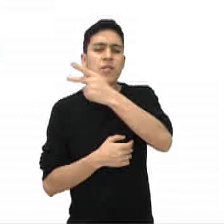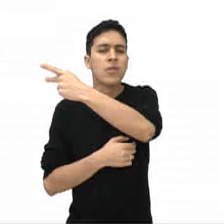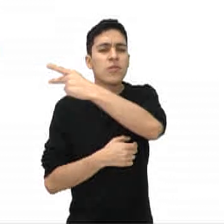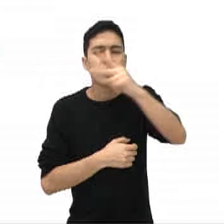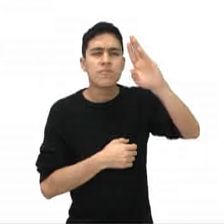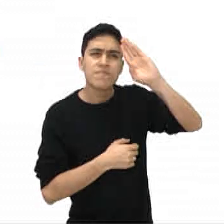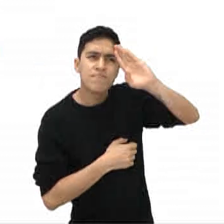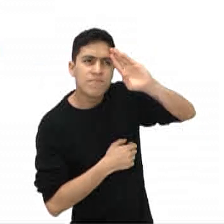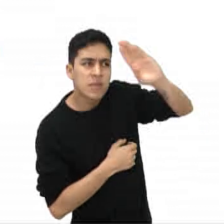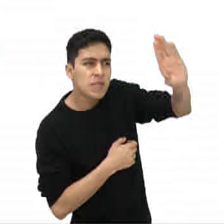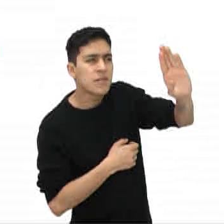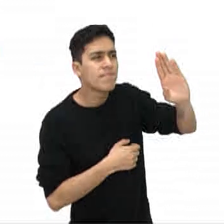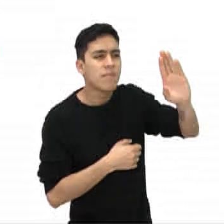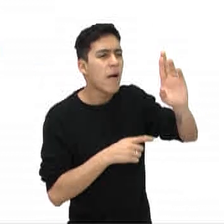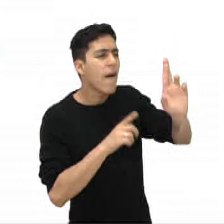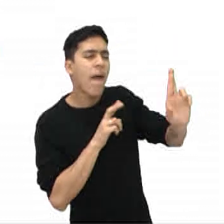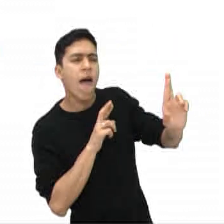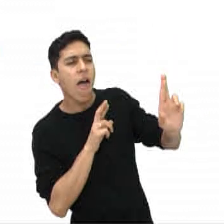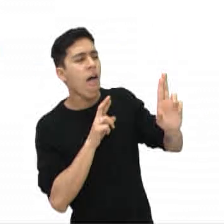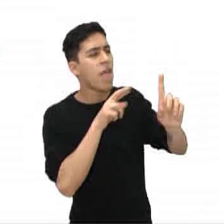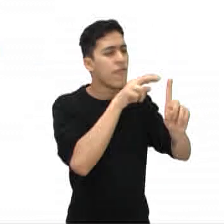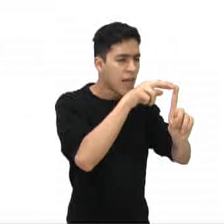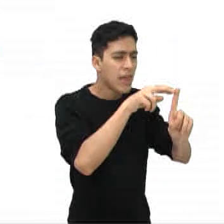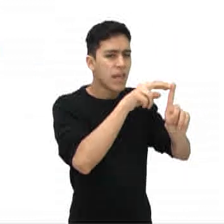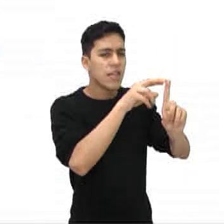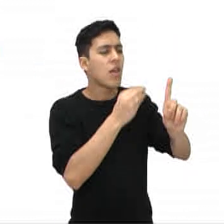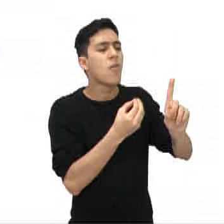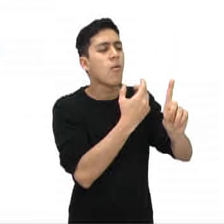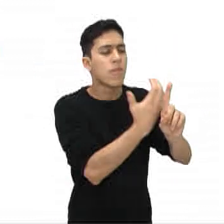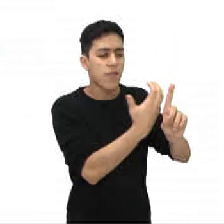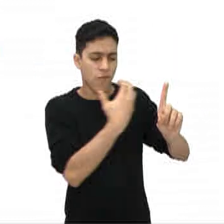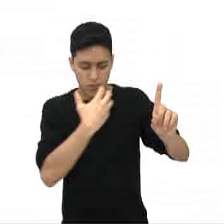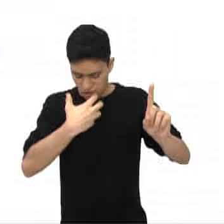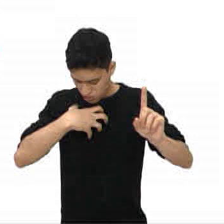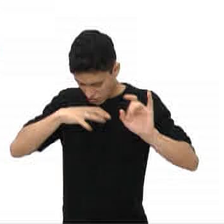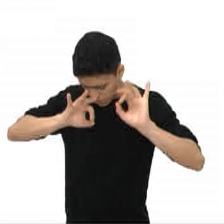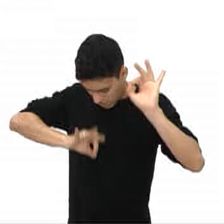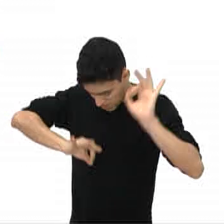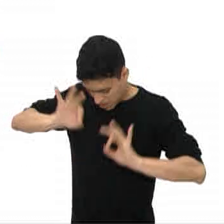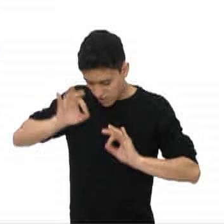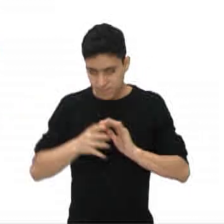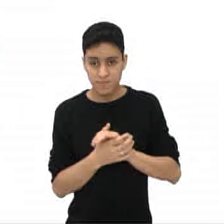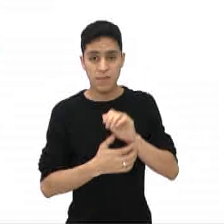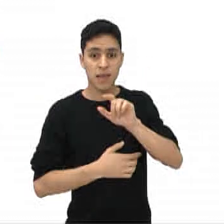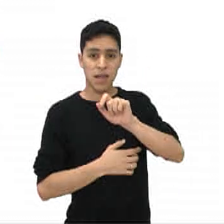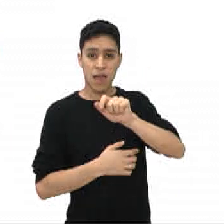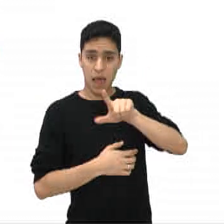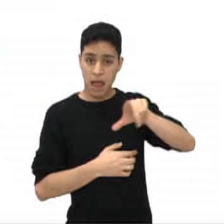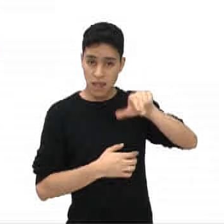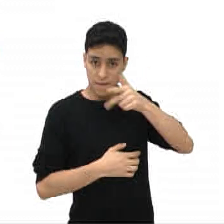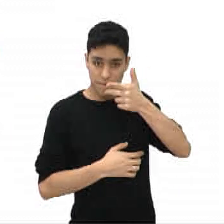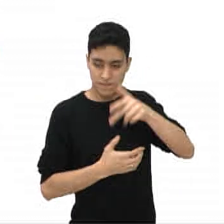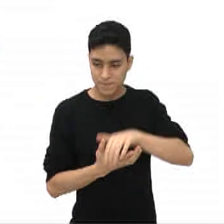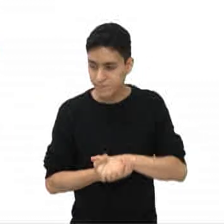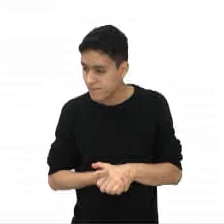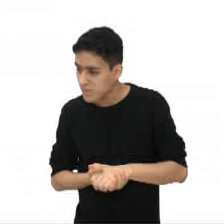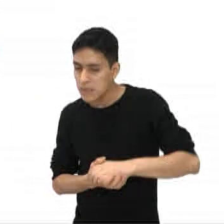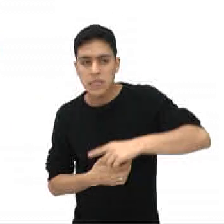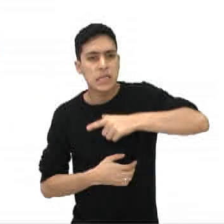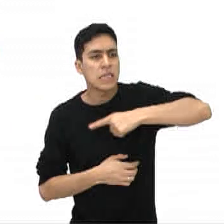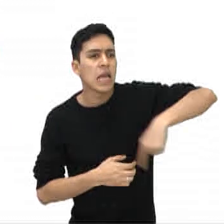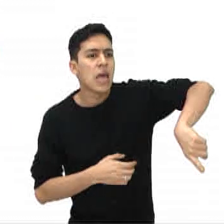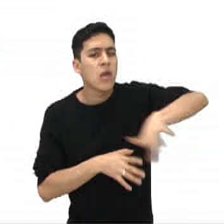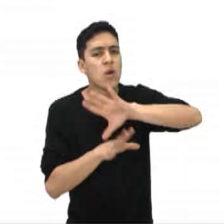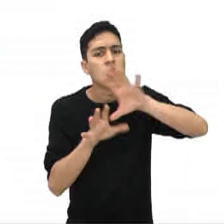dia a dia? Como essas pessoas influenciam na sua preparação? Alana, existe um grupo de pessoas que me